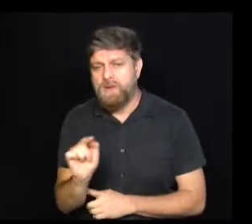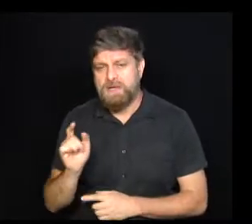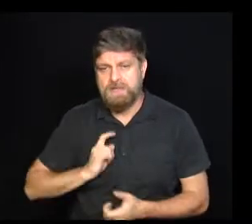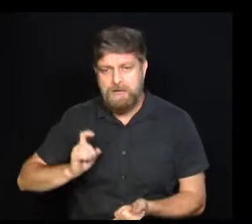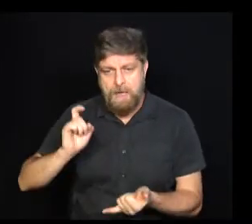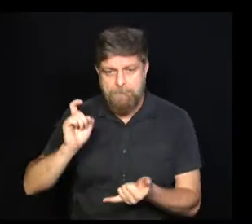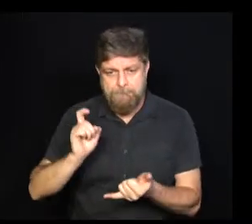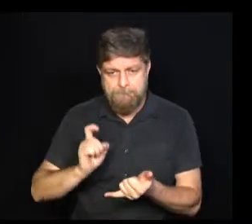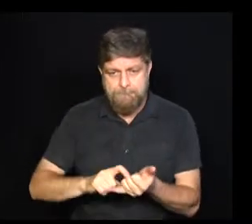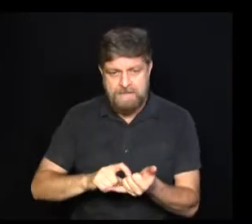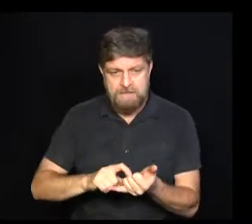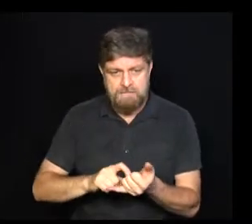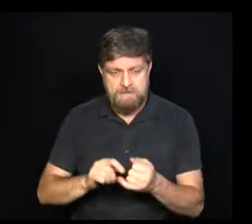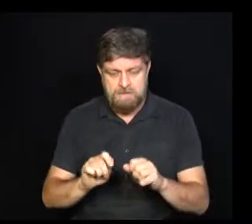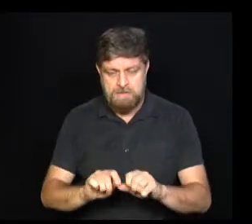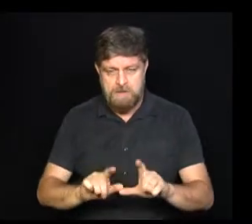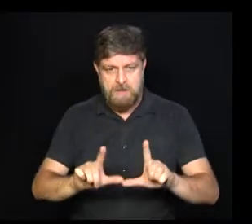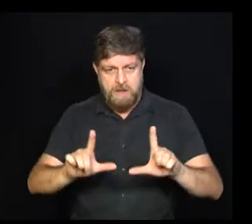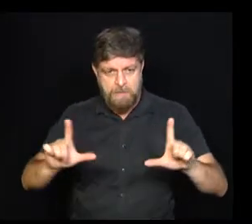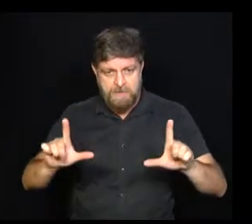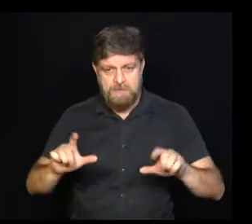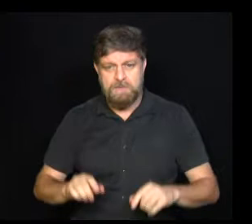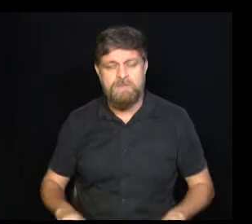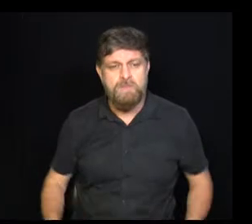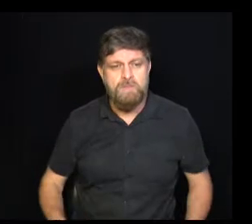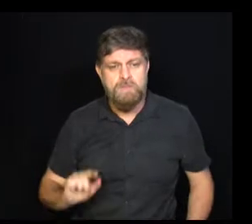botão, vai aparecer esse quadro do meio.